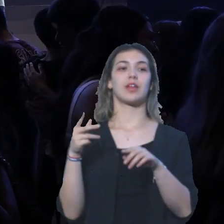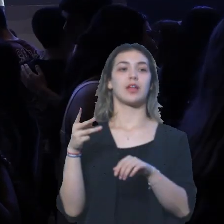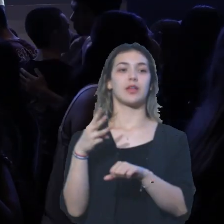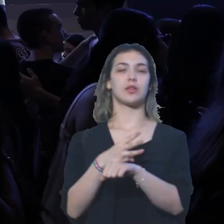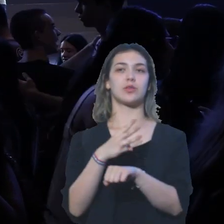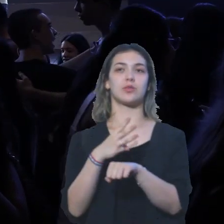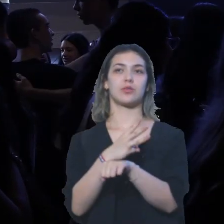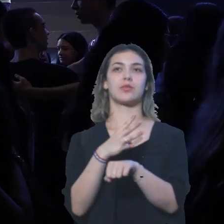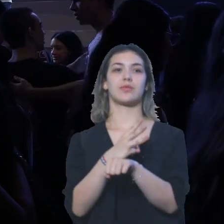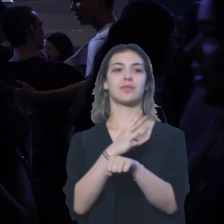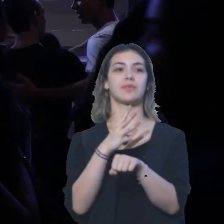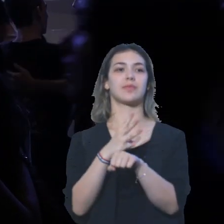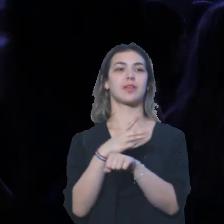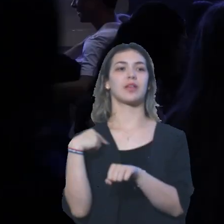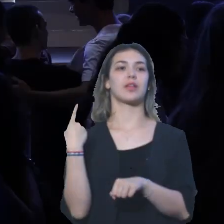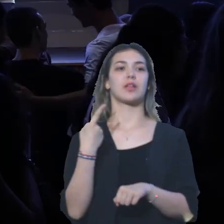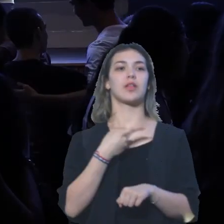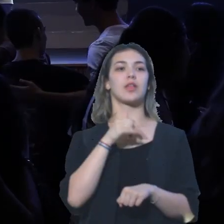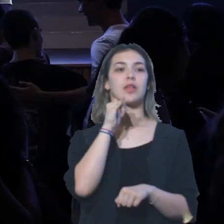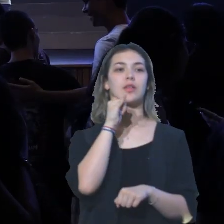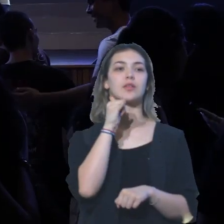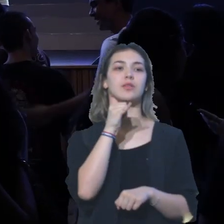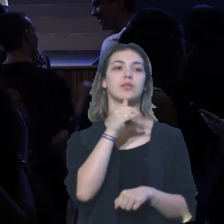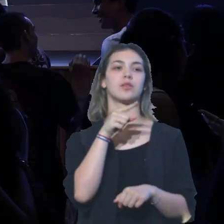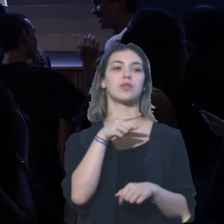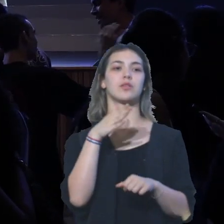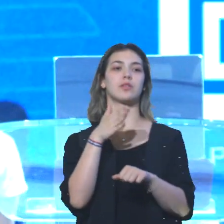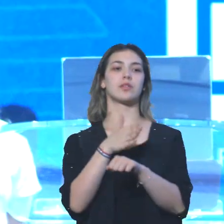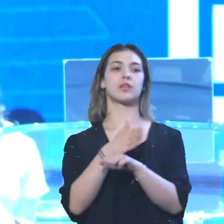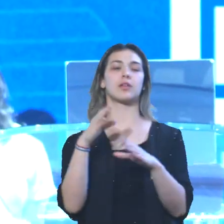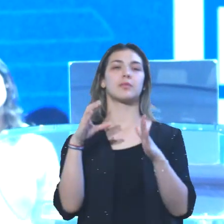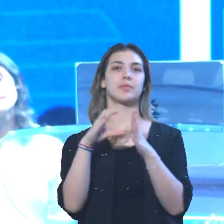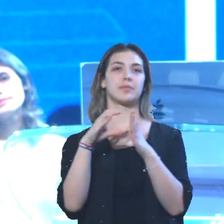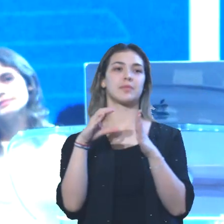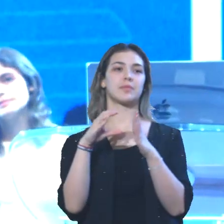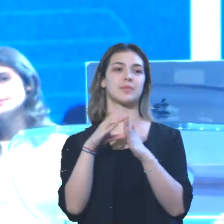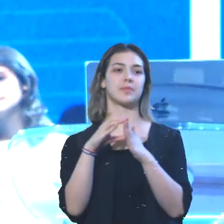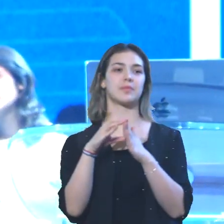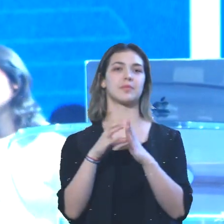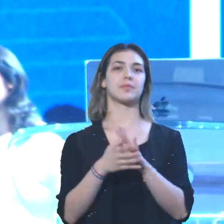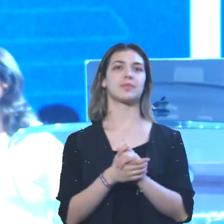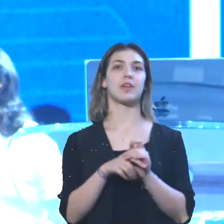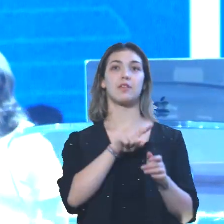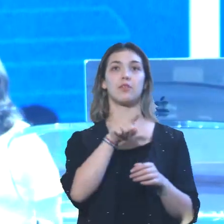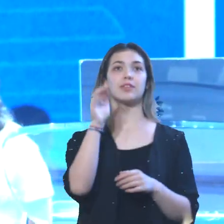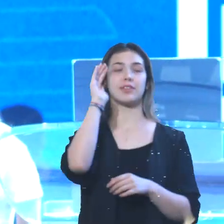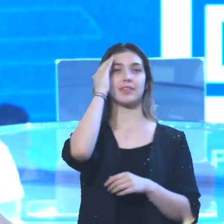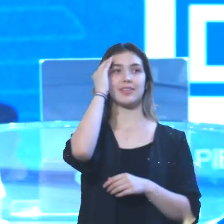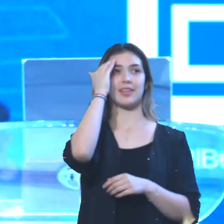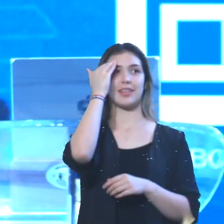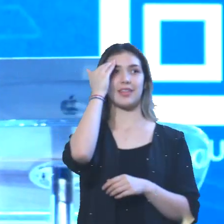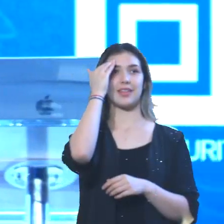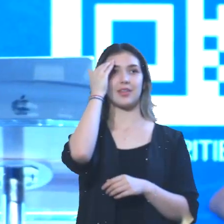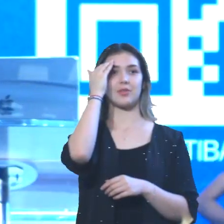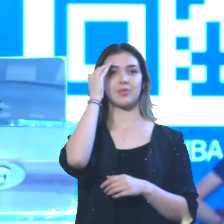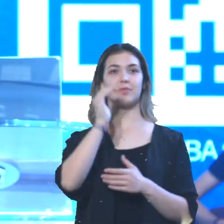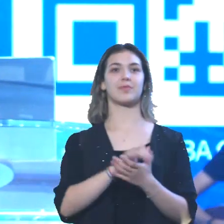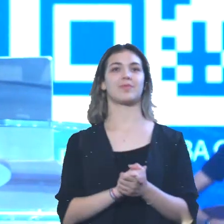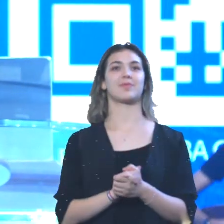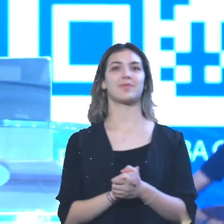você entrar numa cela, para a gente poder caminhar com você. Amém? Vocês entenderam? Então não sai